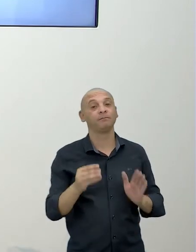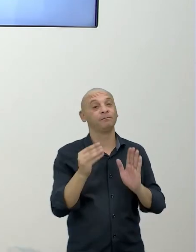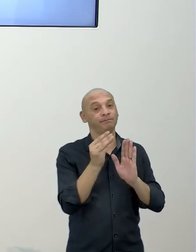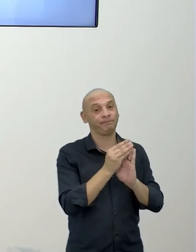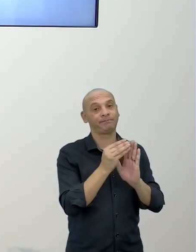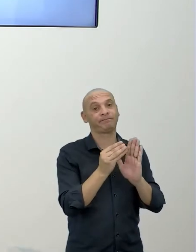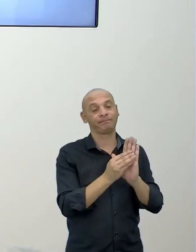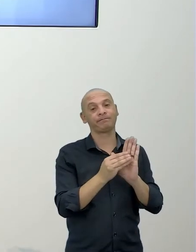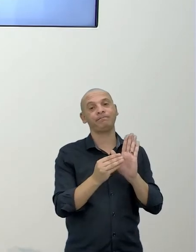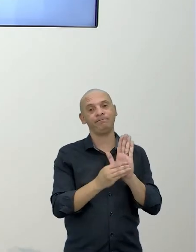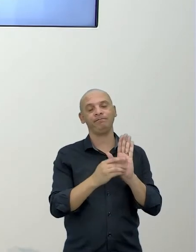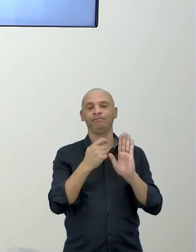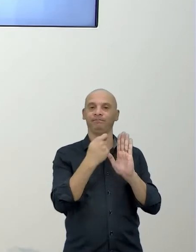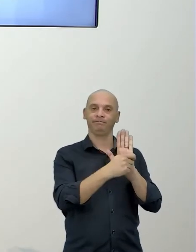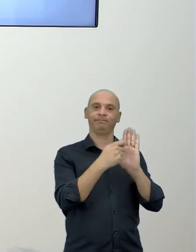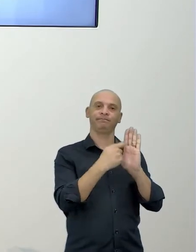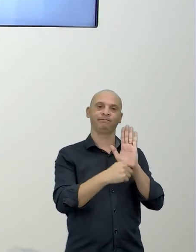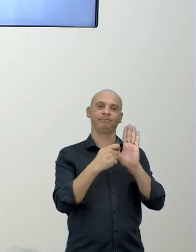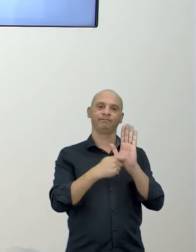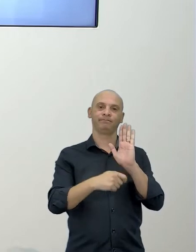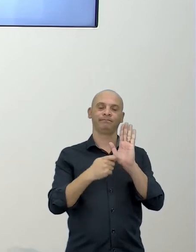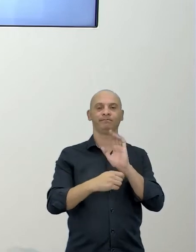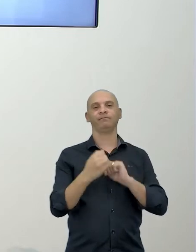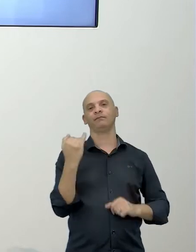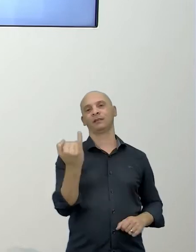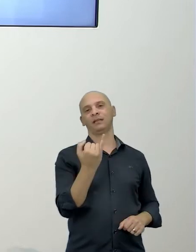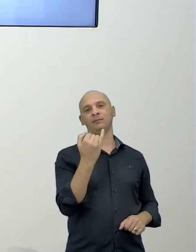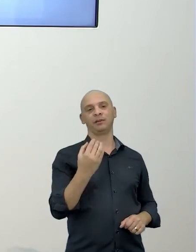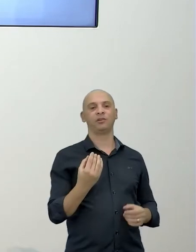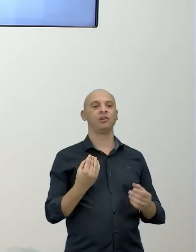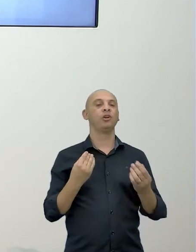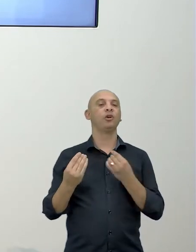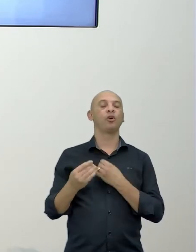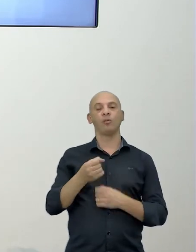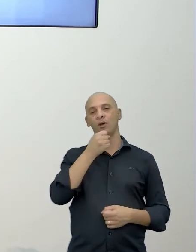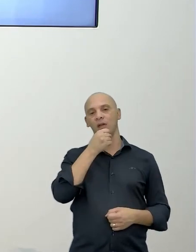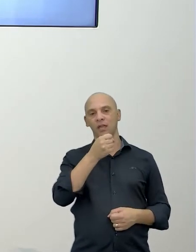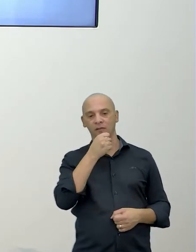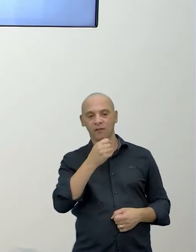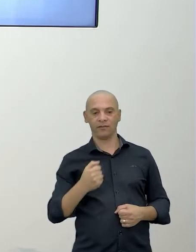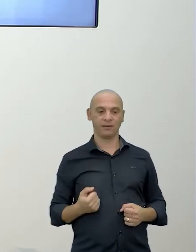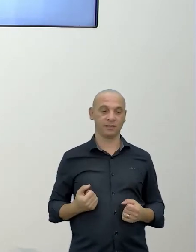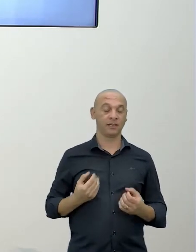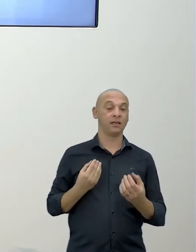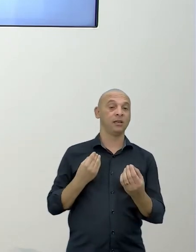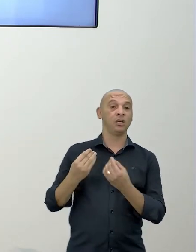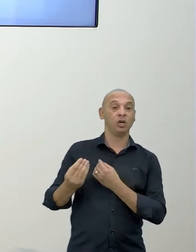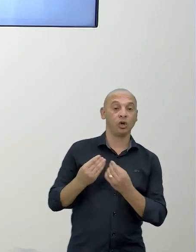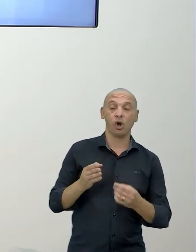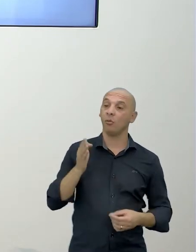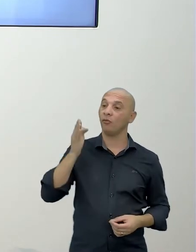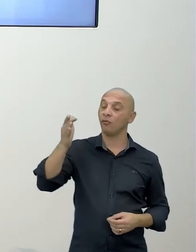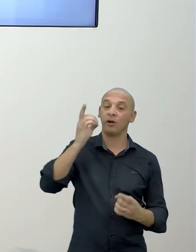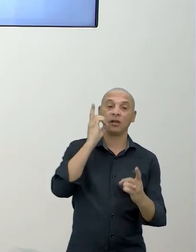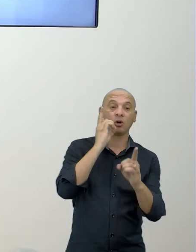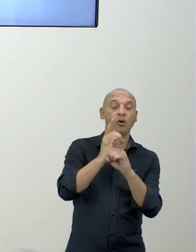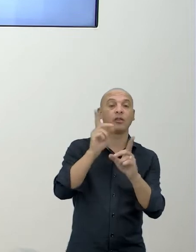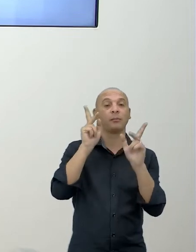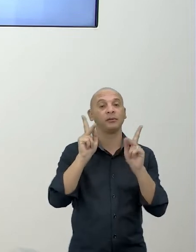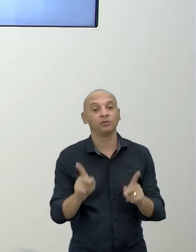terceira, direita, portão amarelo. Você precisa de dados específicos. Então, você precisa registrar